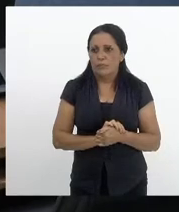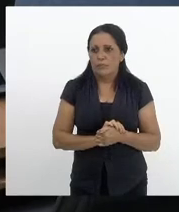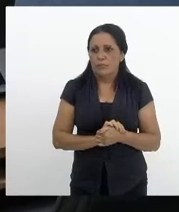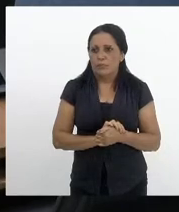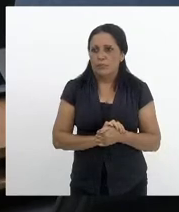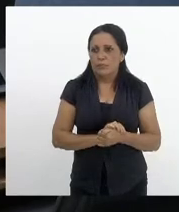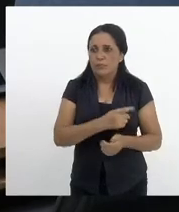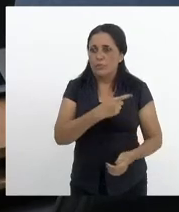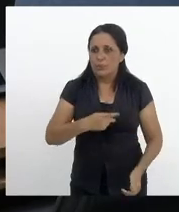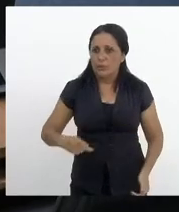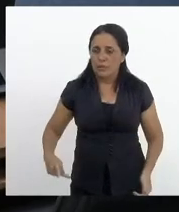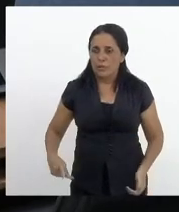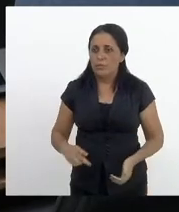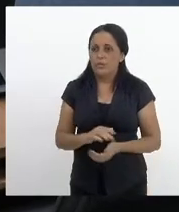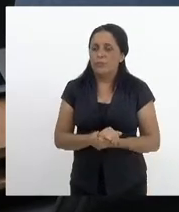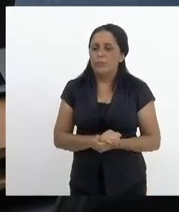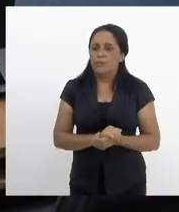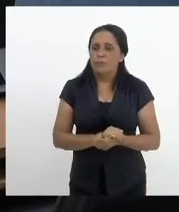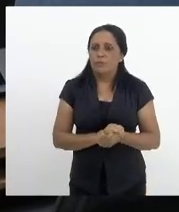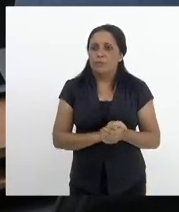Senhor presidente, parecer